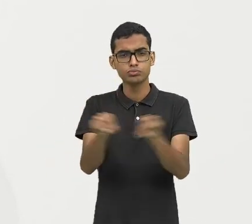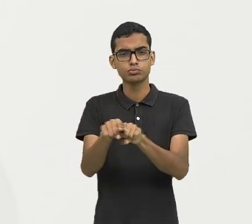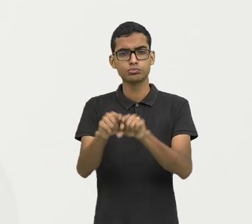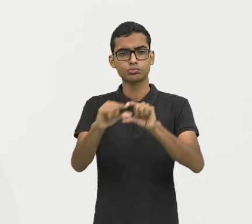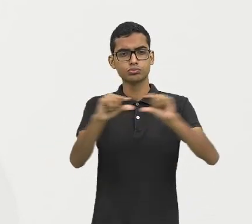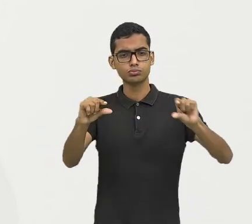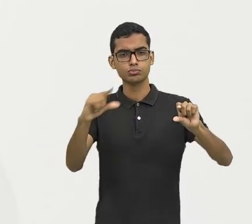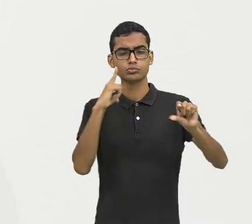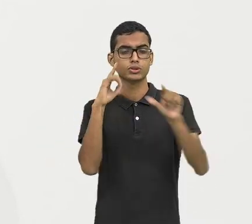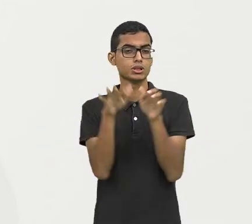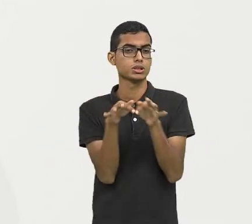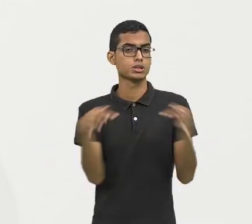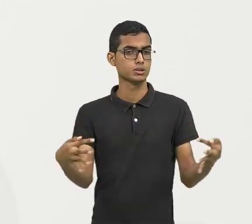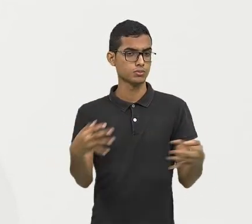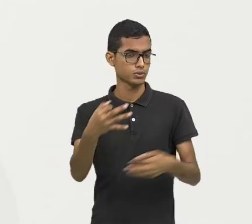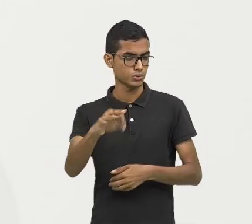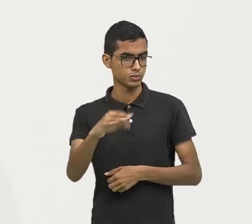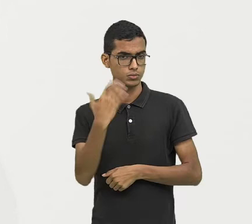até simples.